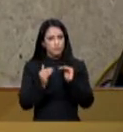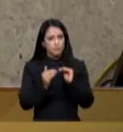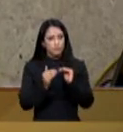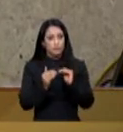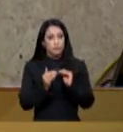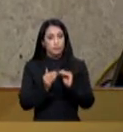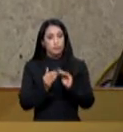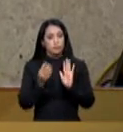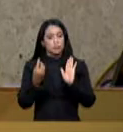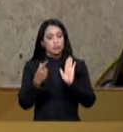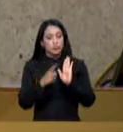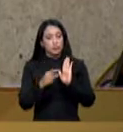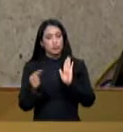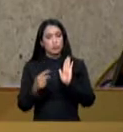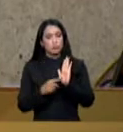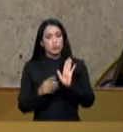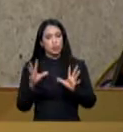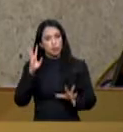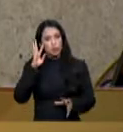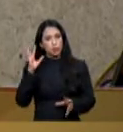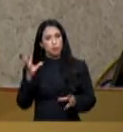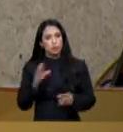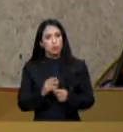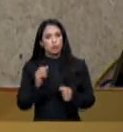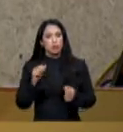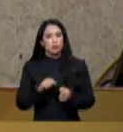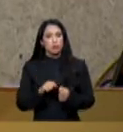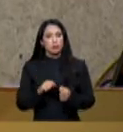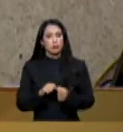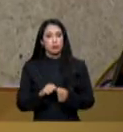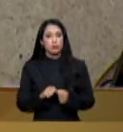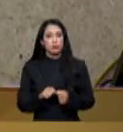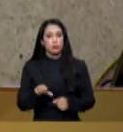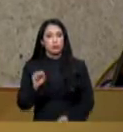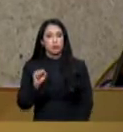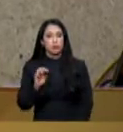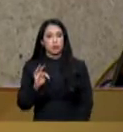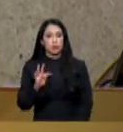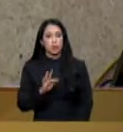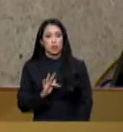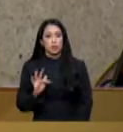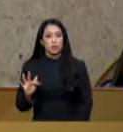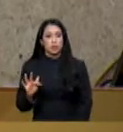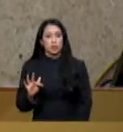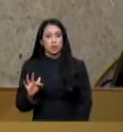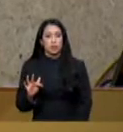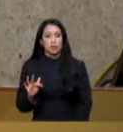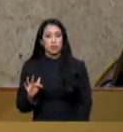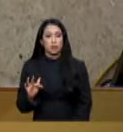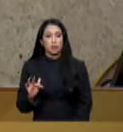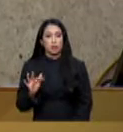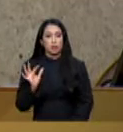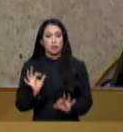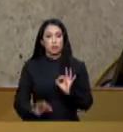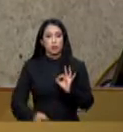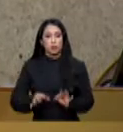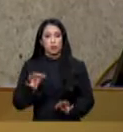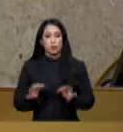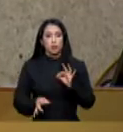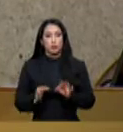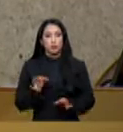cumpre destacar as conclusões assentadas por esta Corte no bojo do paradigmático